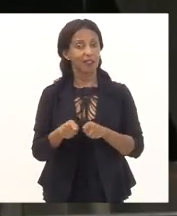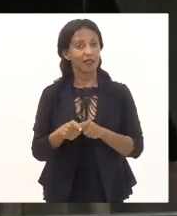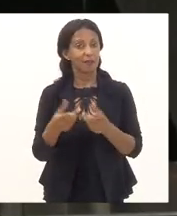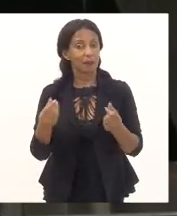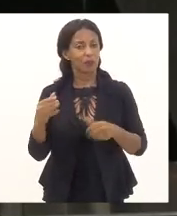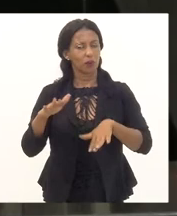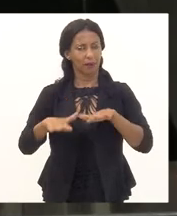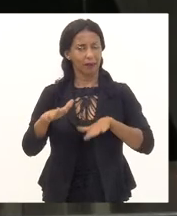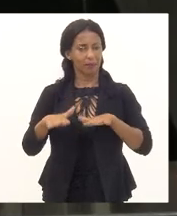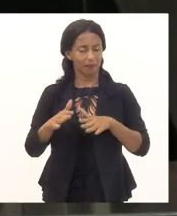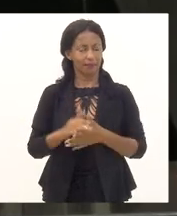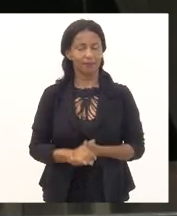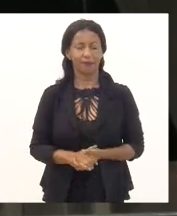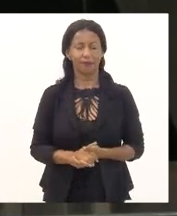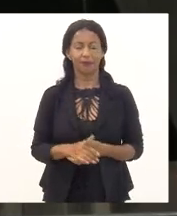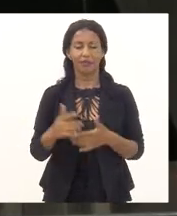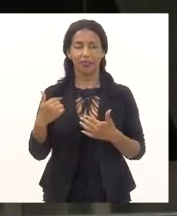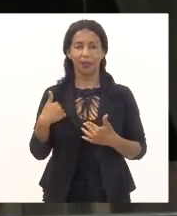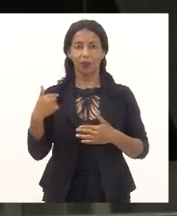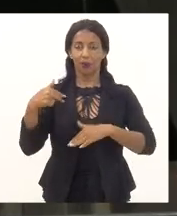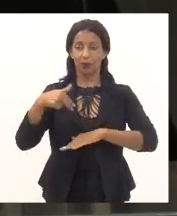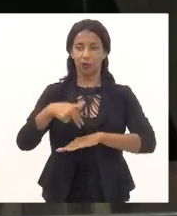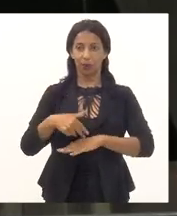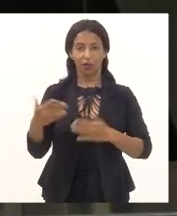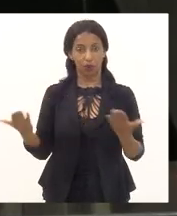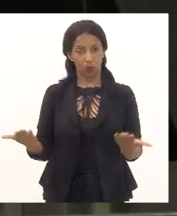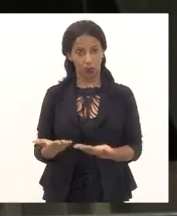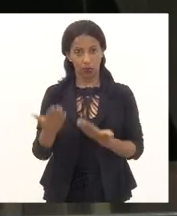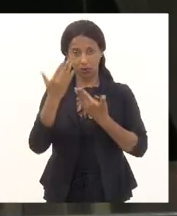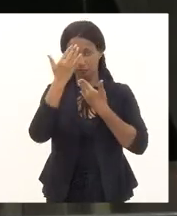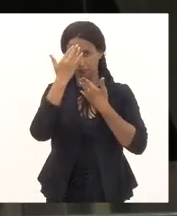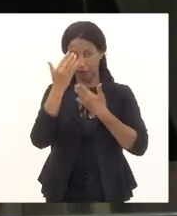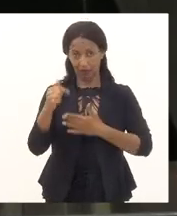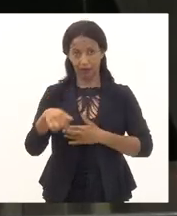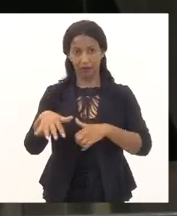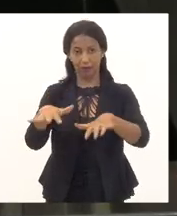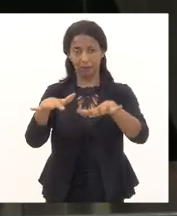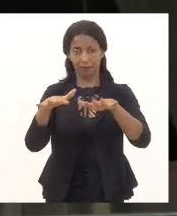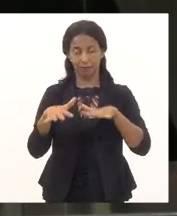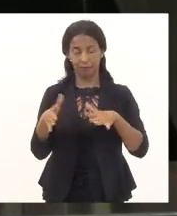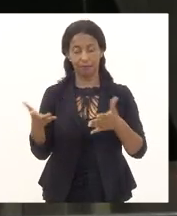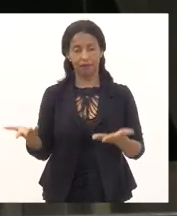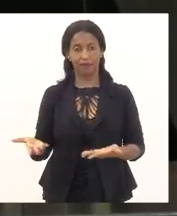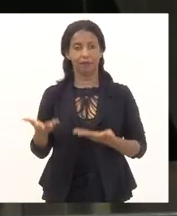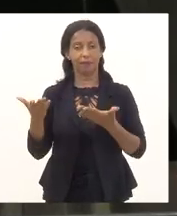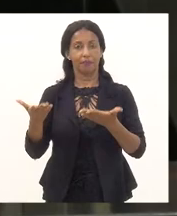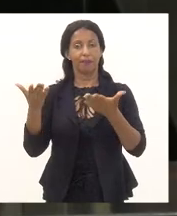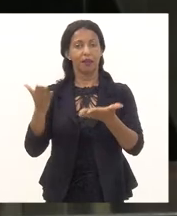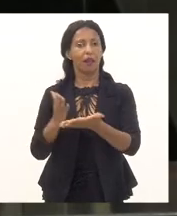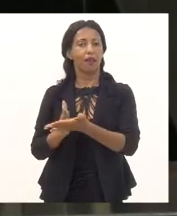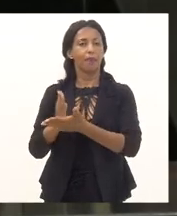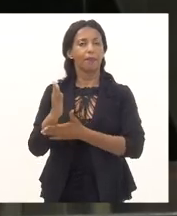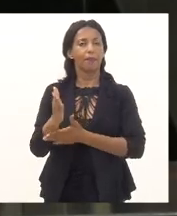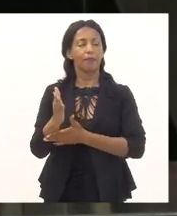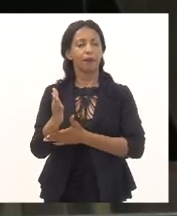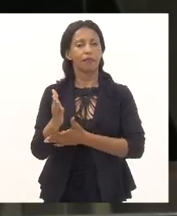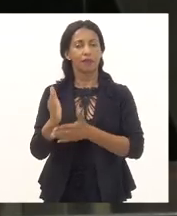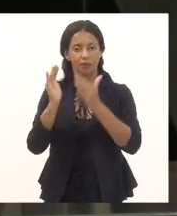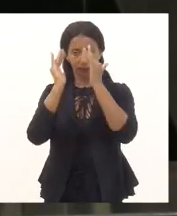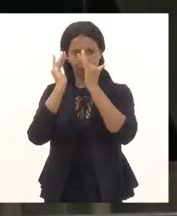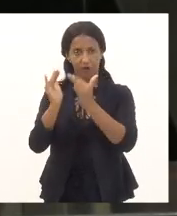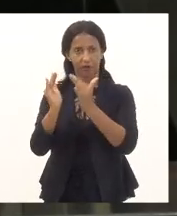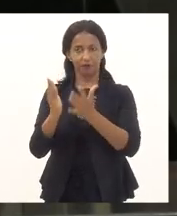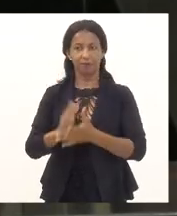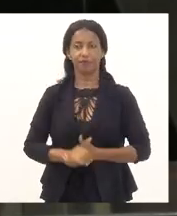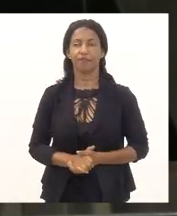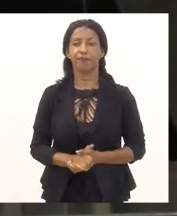muito equilibrado. Então, eu estou aqui hoje para agradecer este plenário pela aprovação desta honraria,